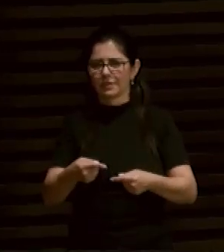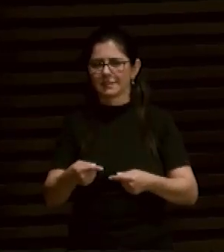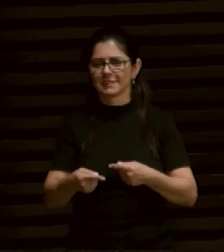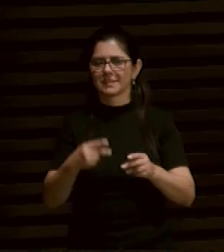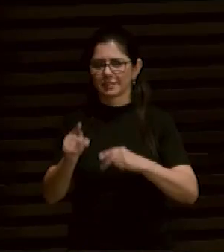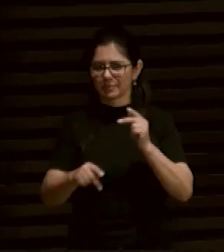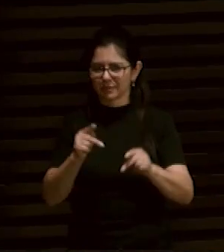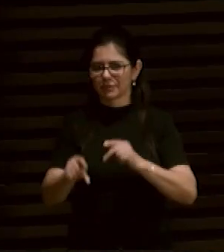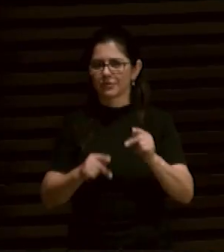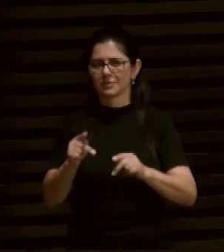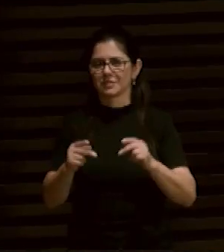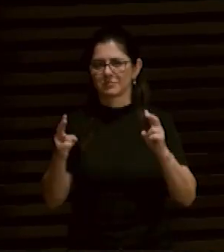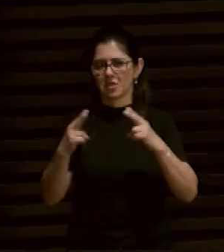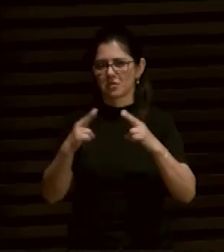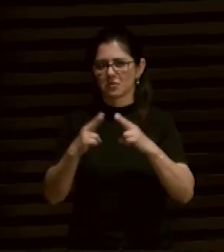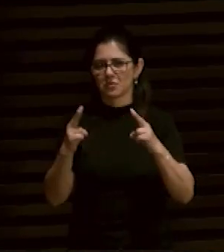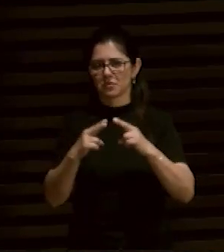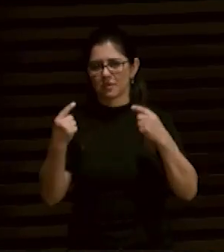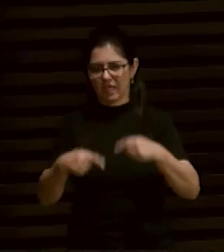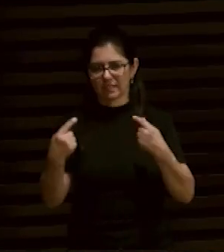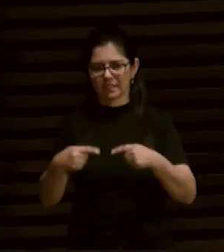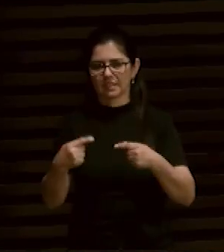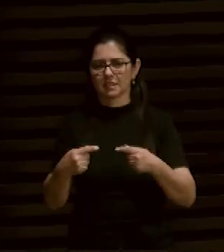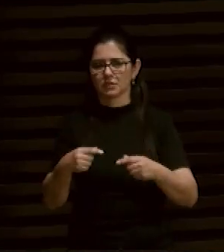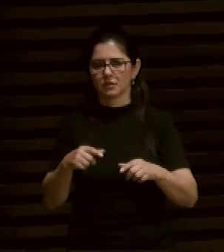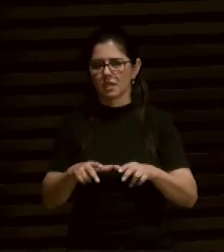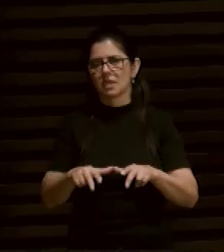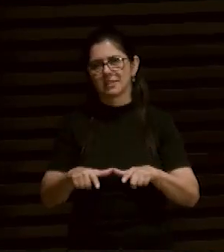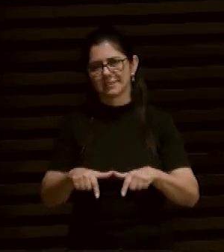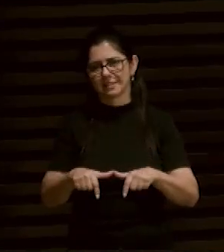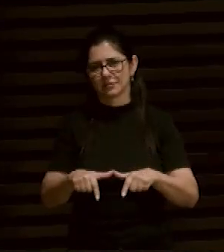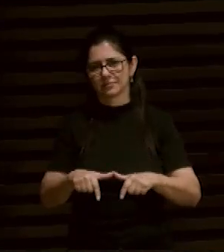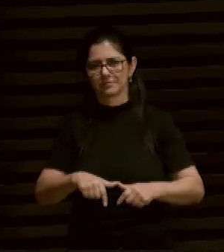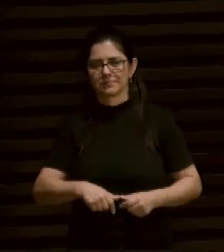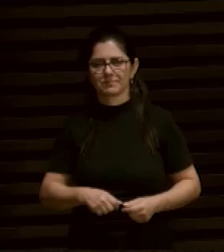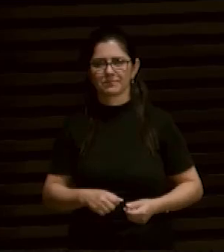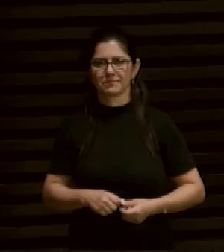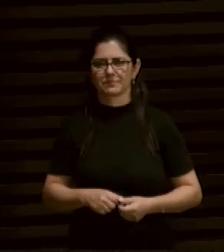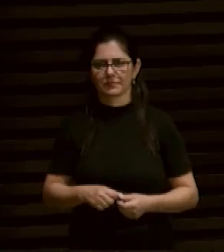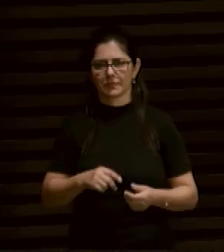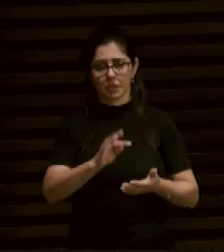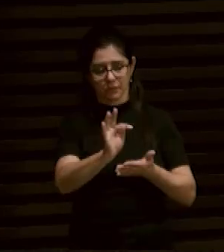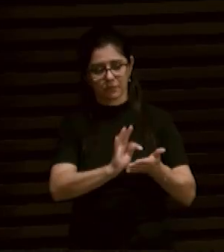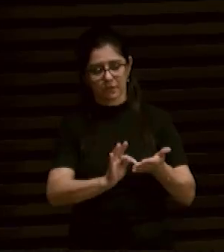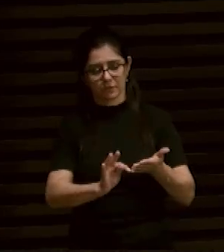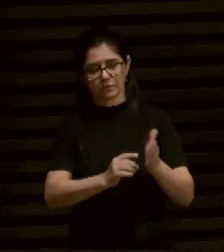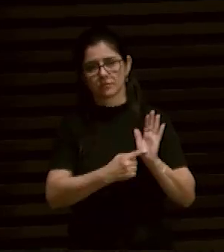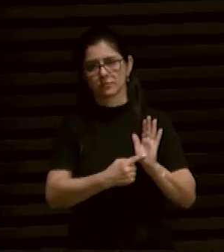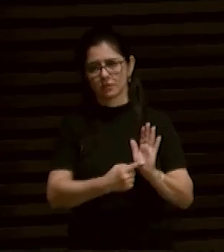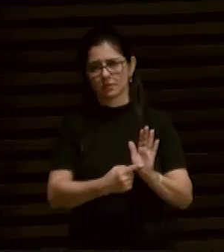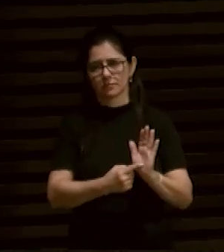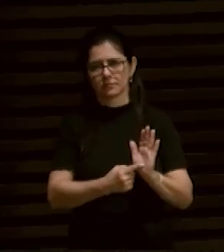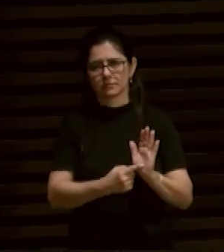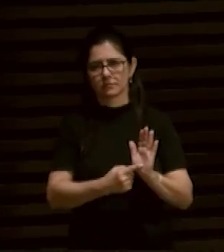um período de 3 décadas aproximadamente. Mas eles de fato se arrependeram, como diz o texto. E o texto continua falando, meus irmãos, que